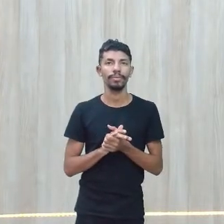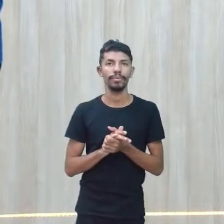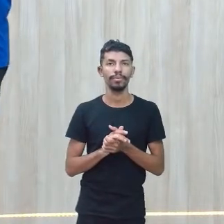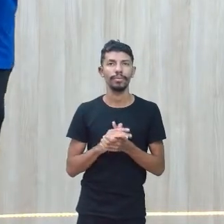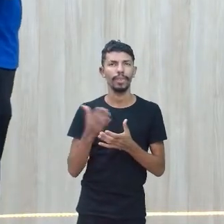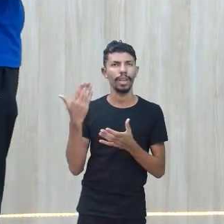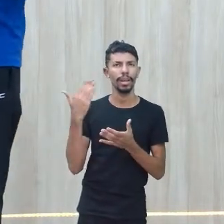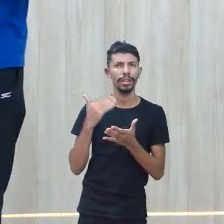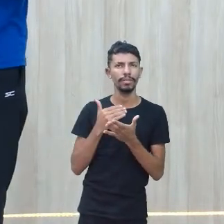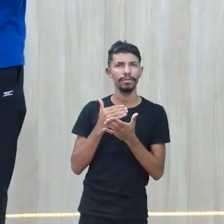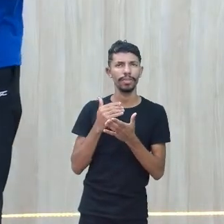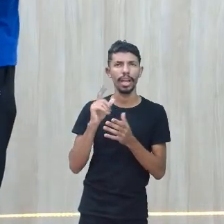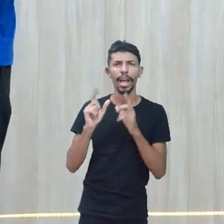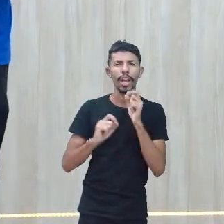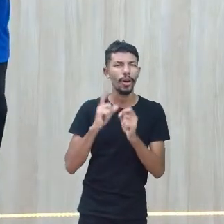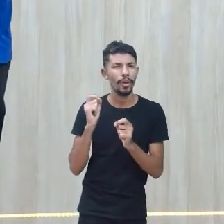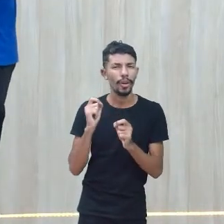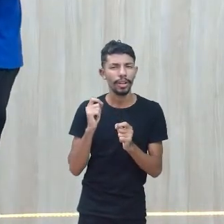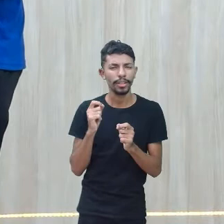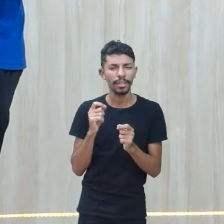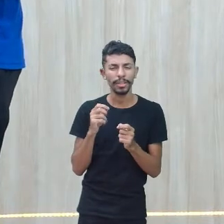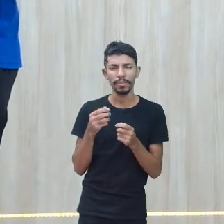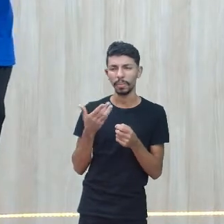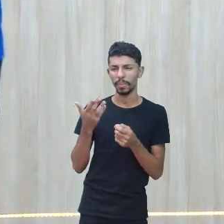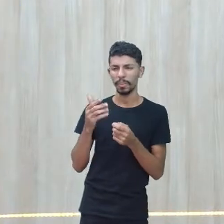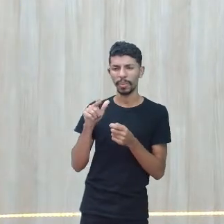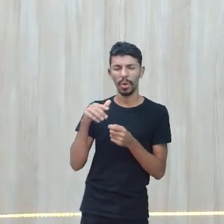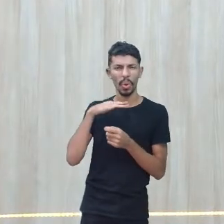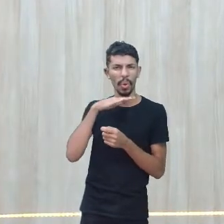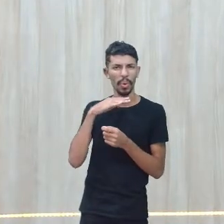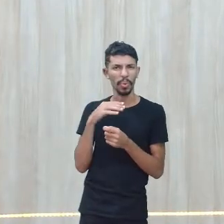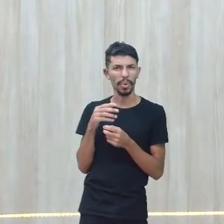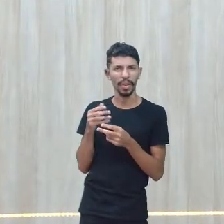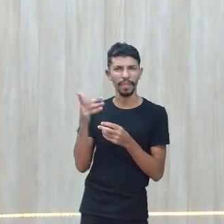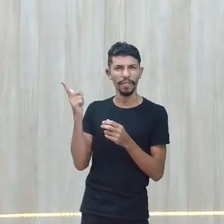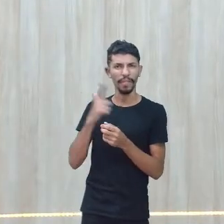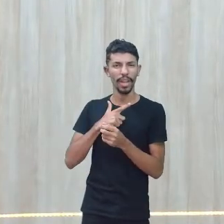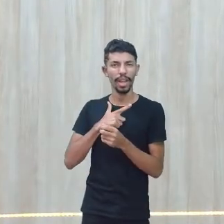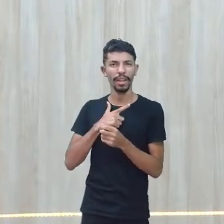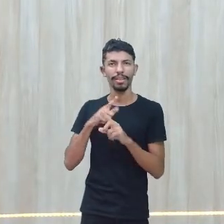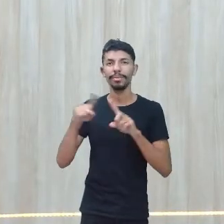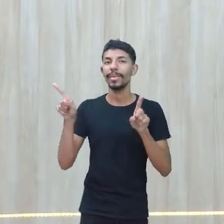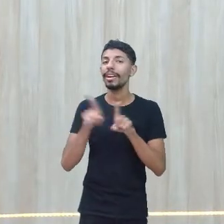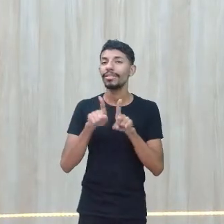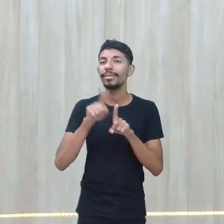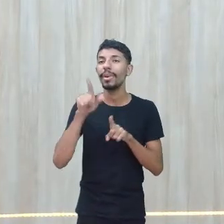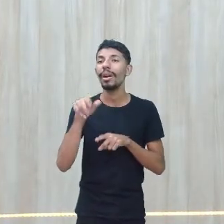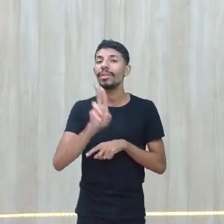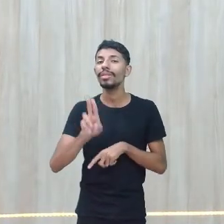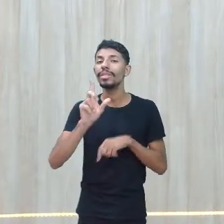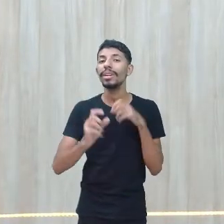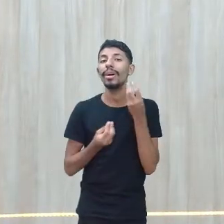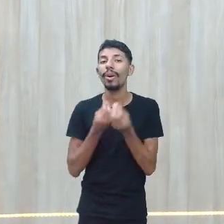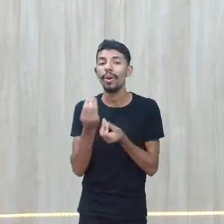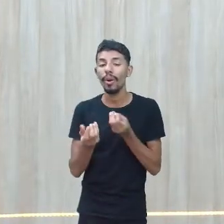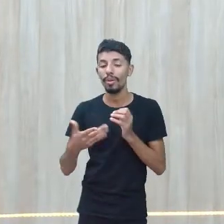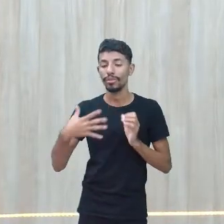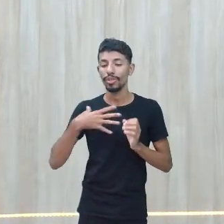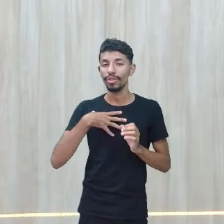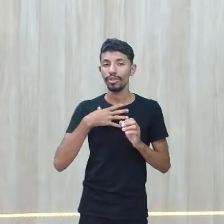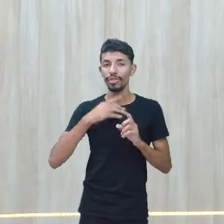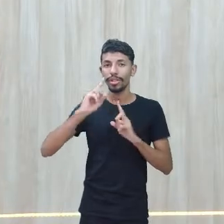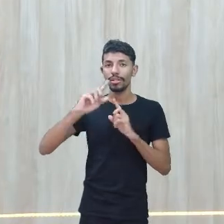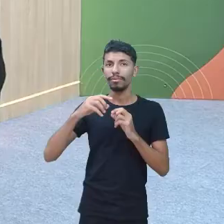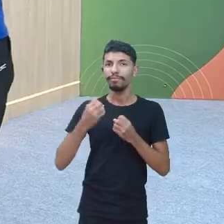estilo era considerado como indecente, né, como a gente acabou de ver, sendo que ele era utilizado também de uma forma positiva entre os